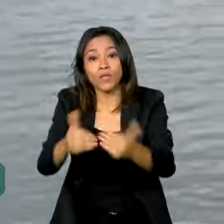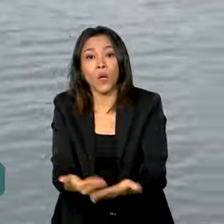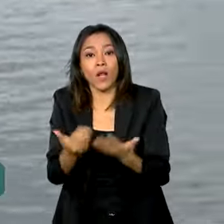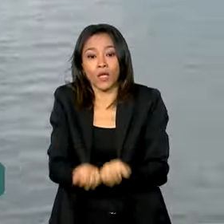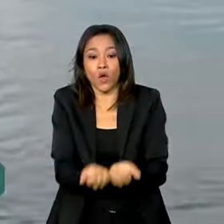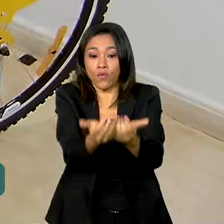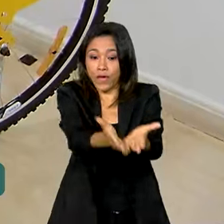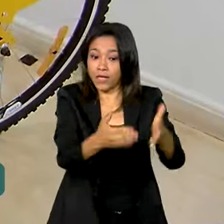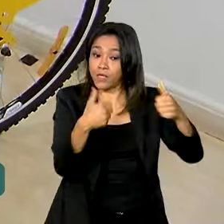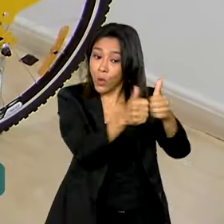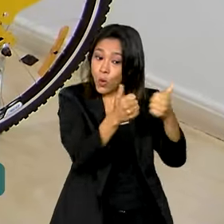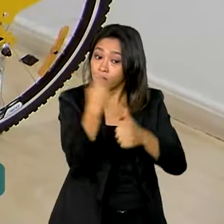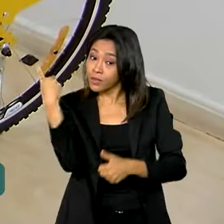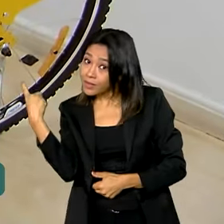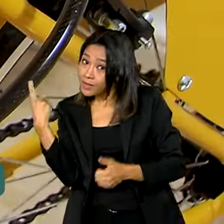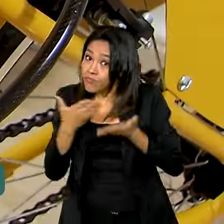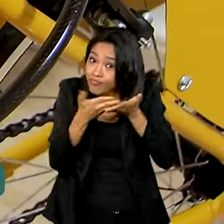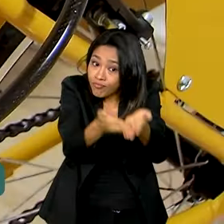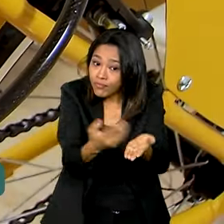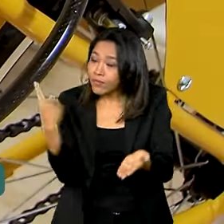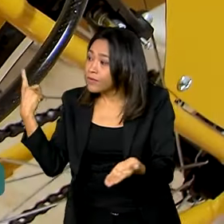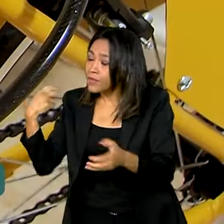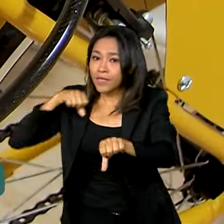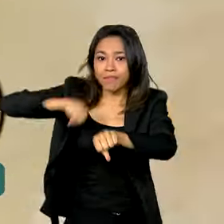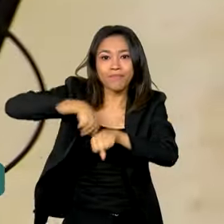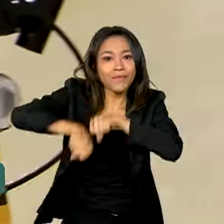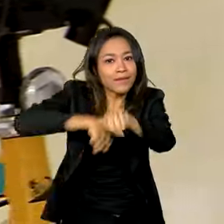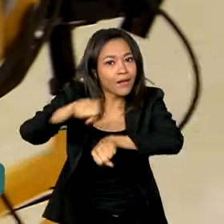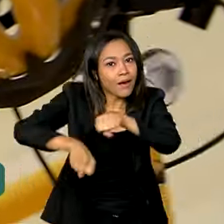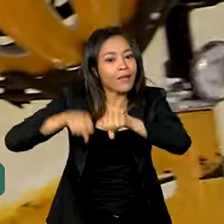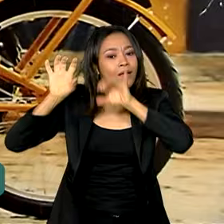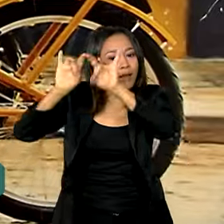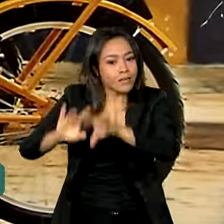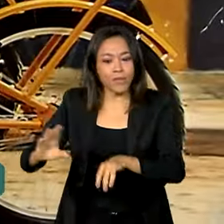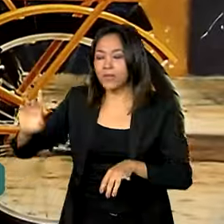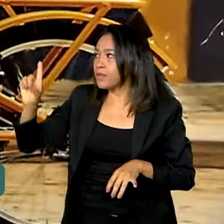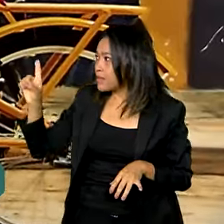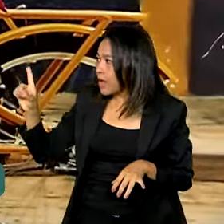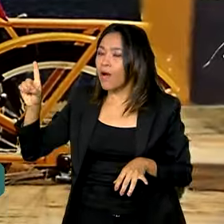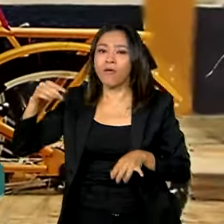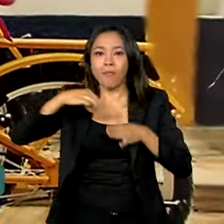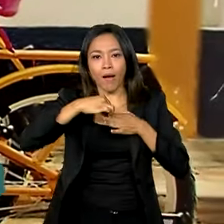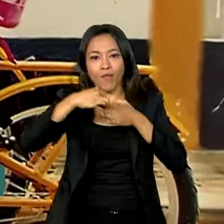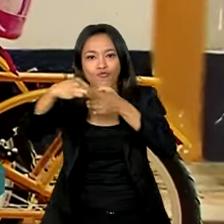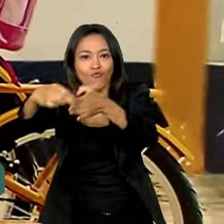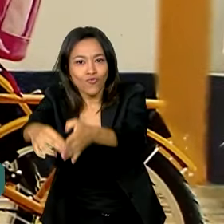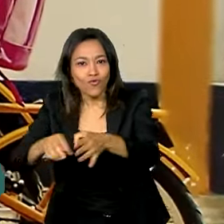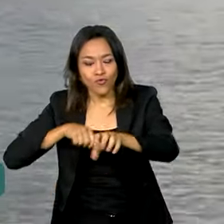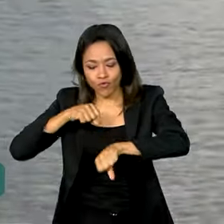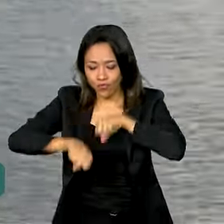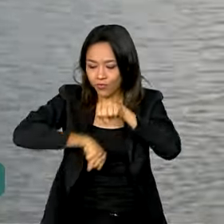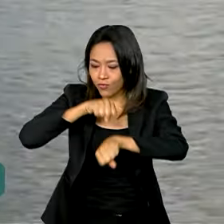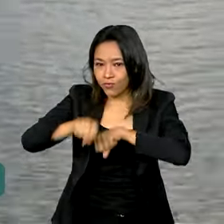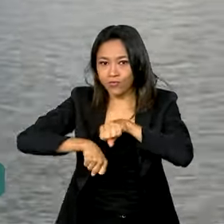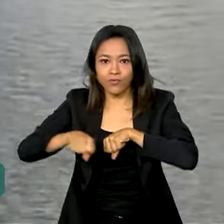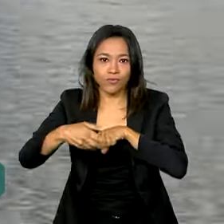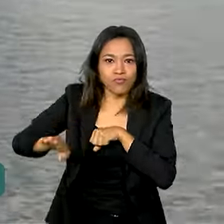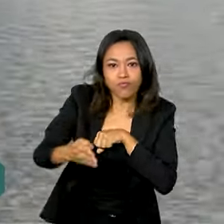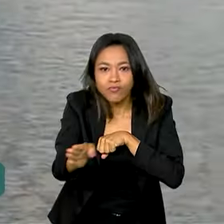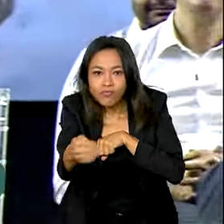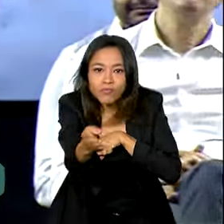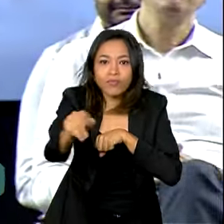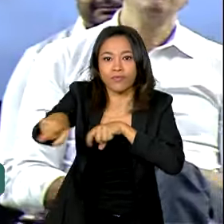ônibus, embarcações e bicicletas fabricados especialmente para o tráfego em áreas rurais e